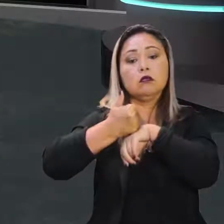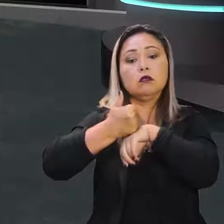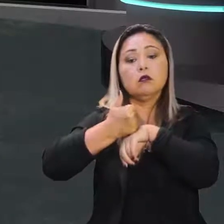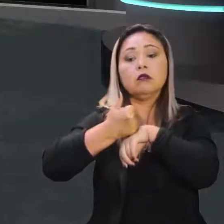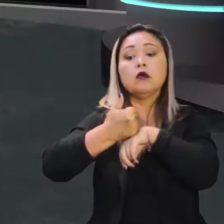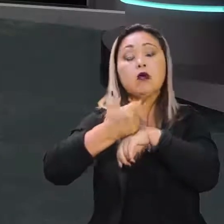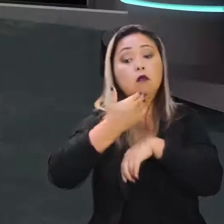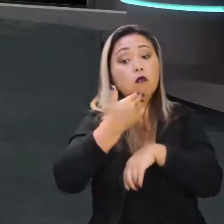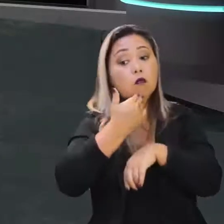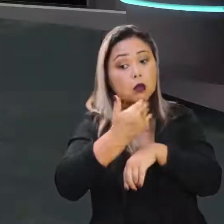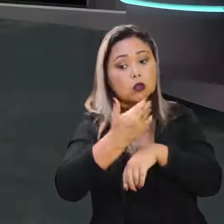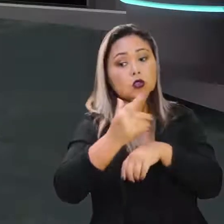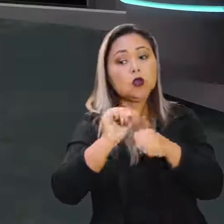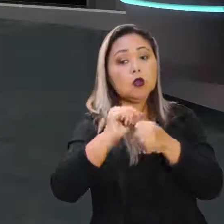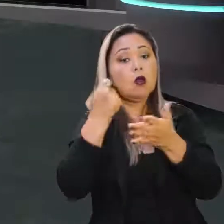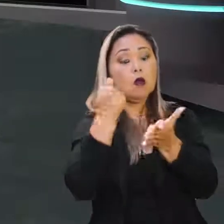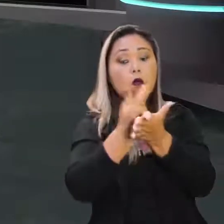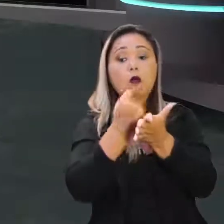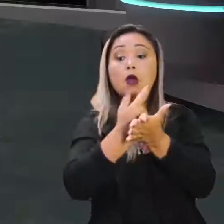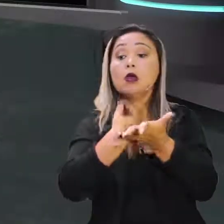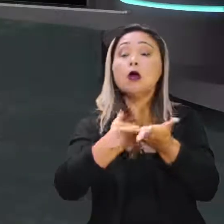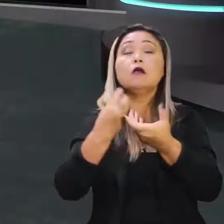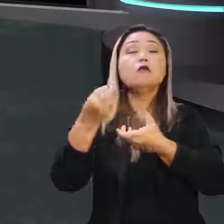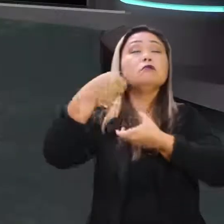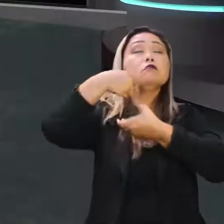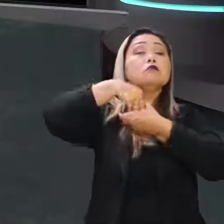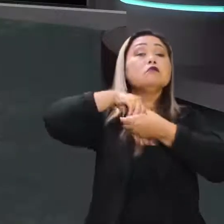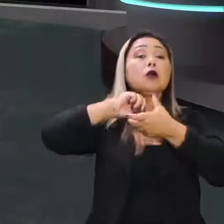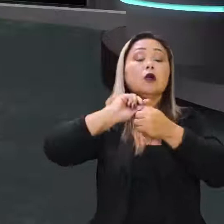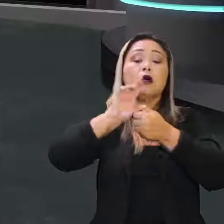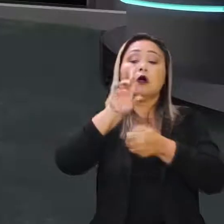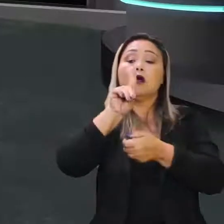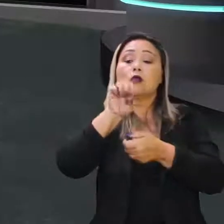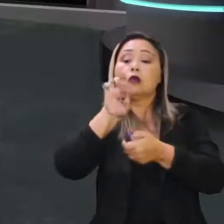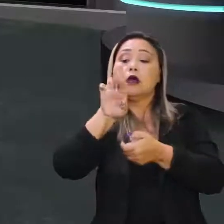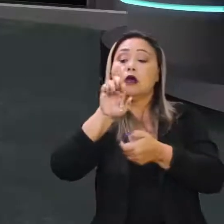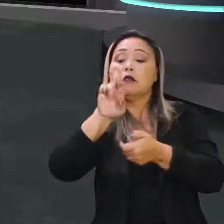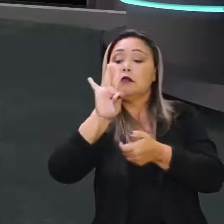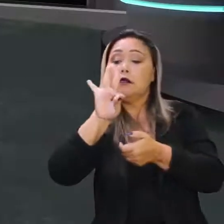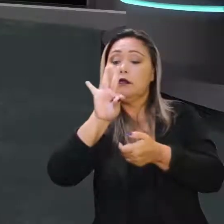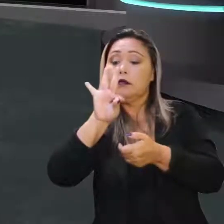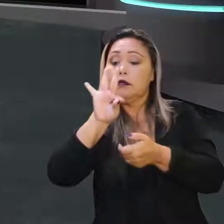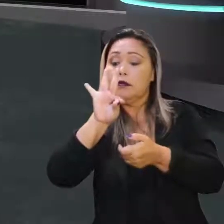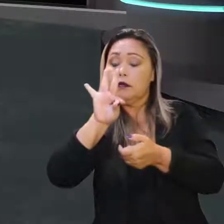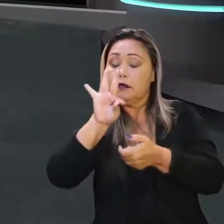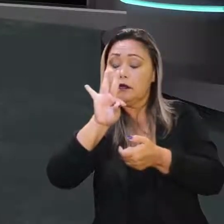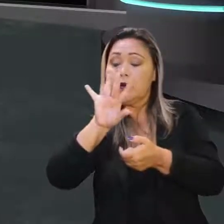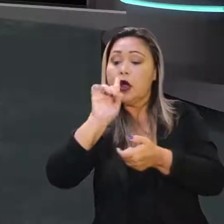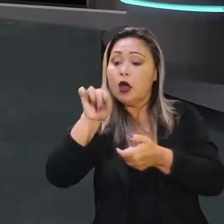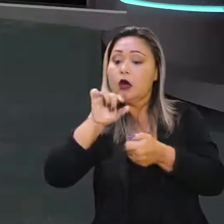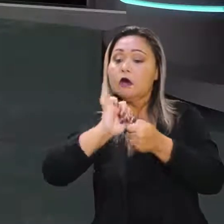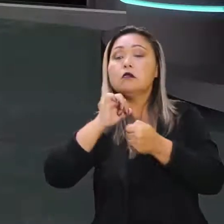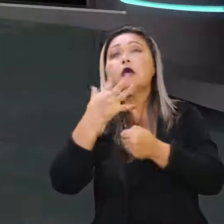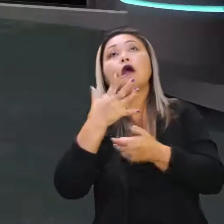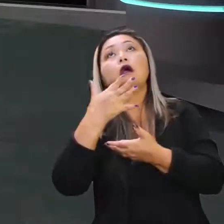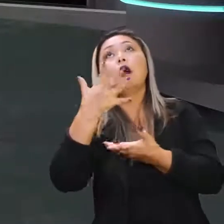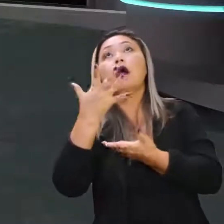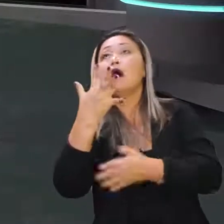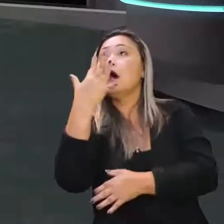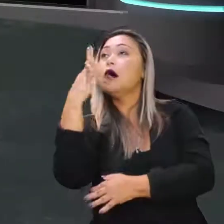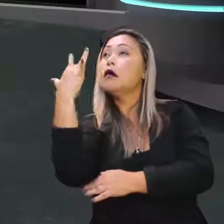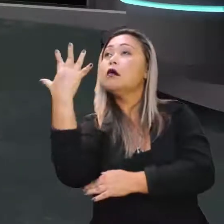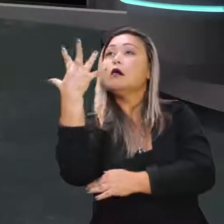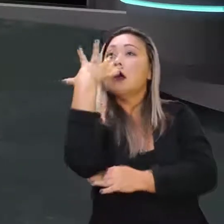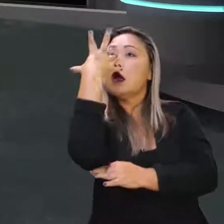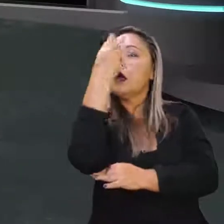por encomenda, né? Mas eles buscaram inspiração, como o Debré foi altamente inspirado pela beleza do Brasil,